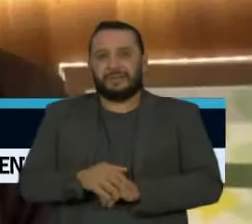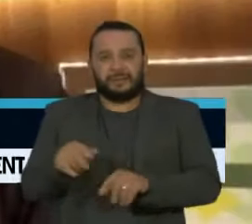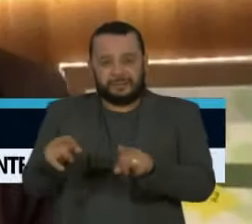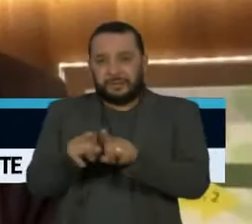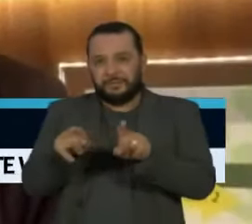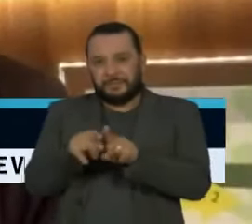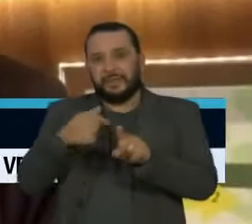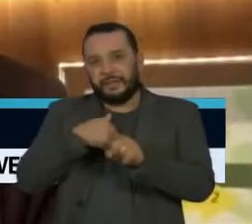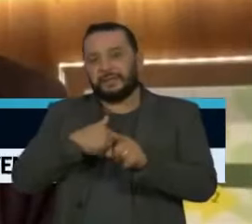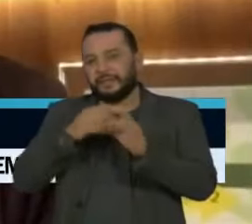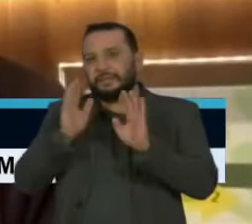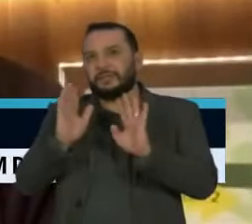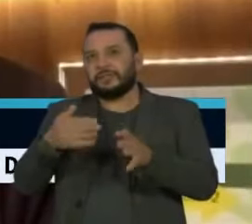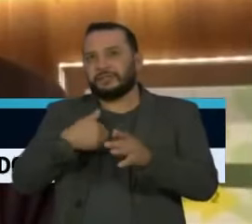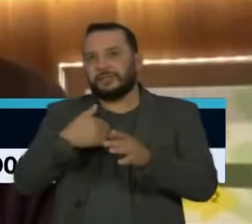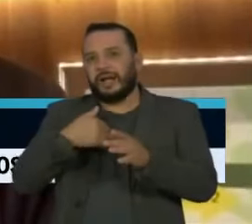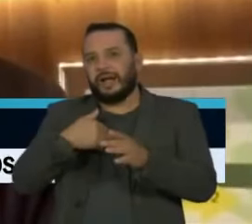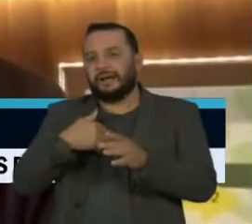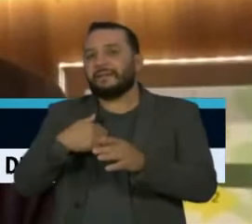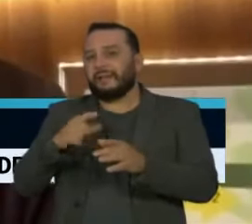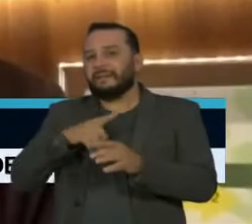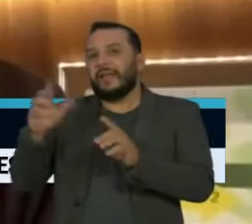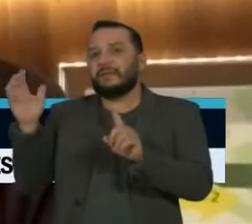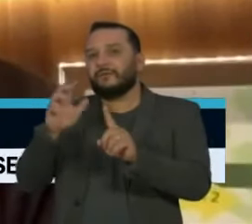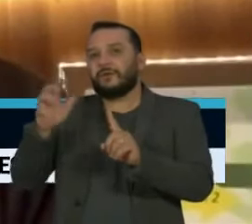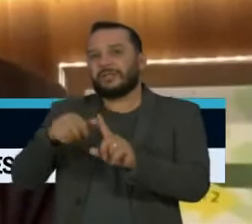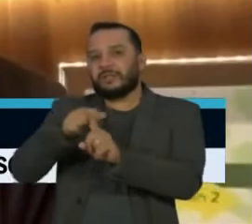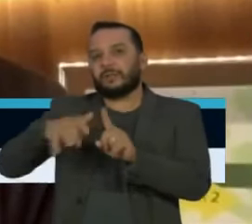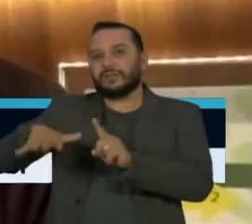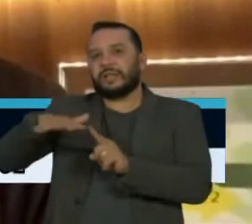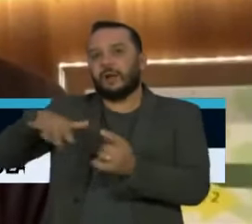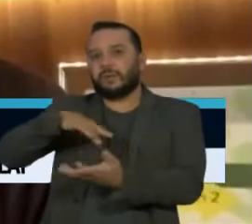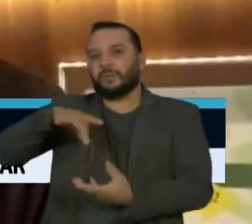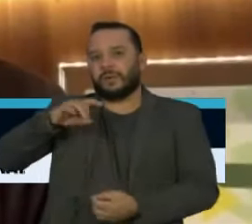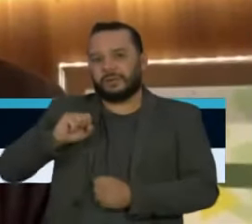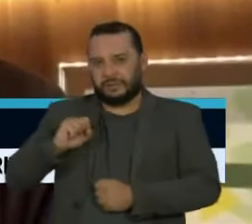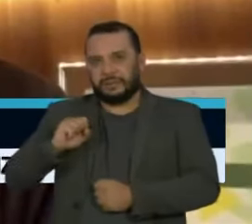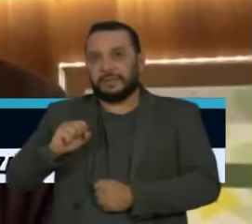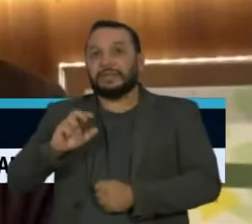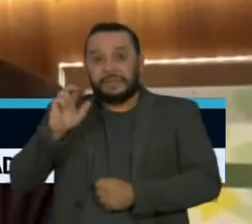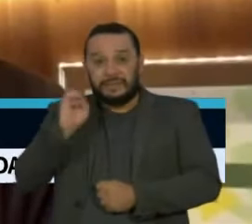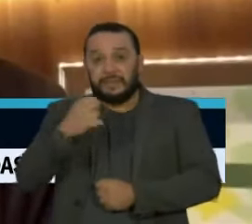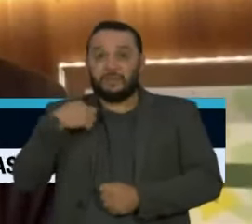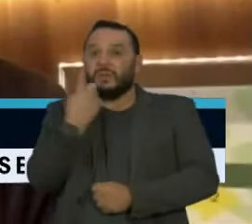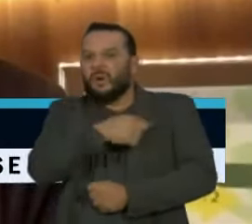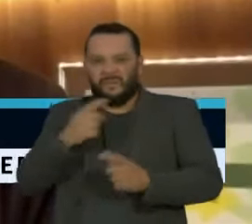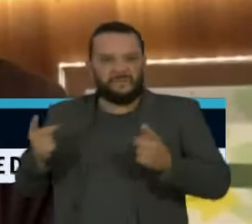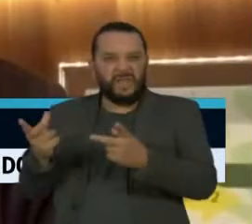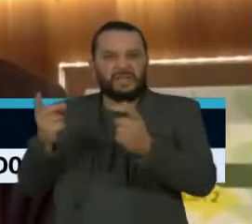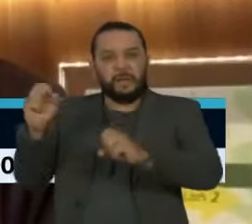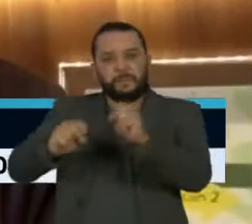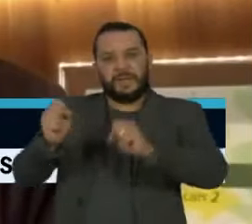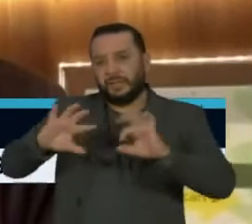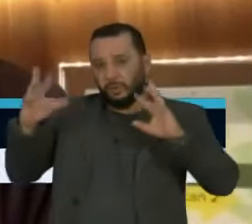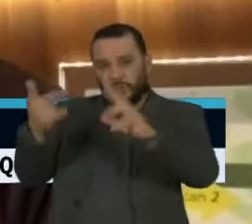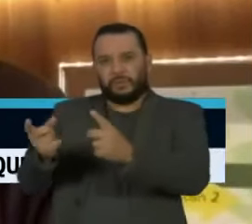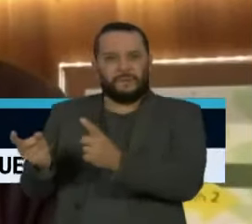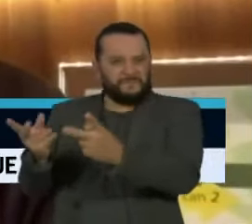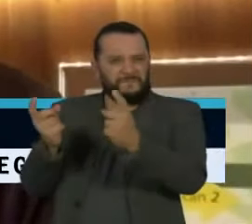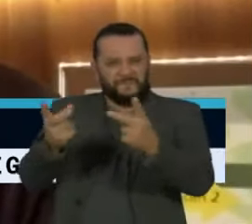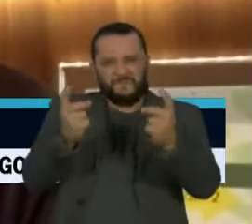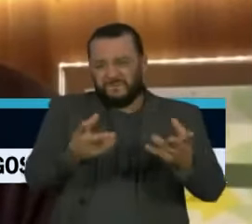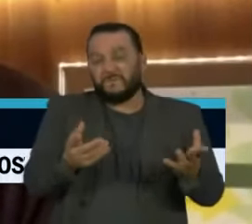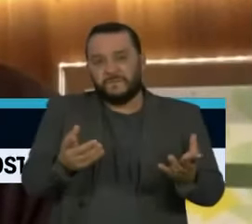social-democracia. Nós podíamos resolver todas as nossas mazelas financeiras, se vendêssemos todas. Você acredita que passa no